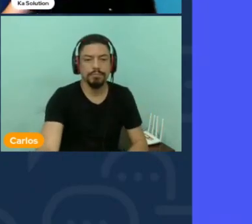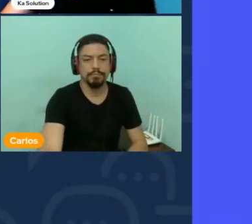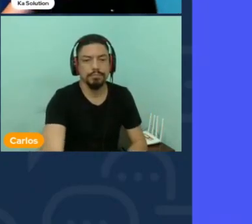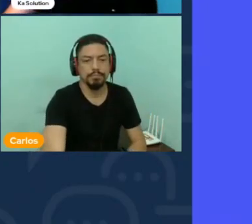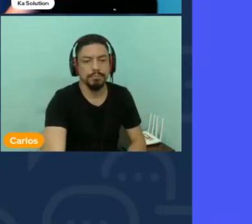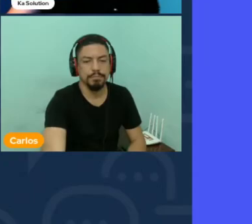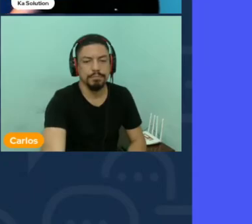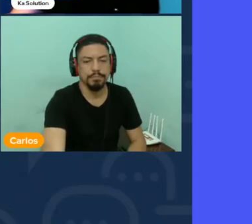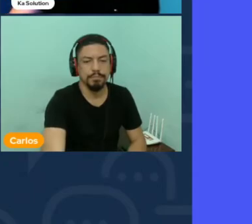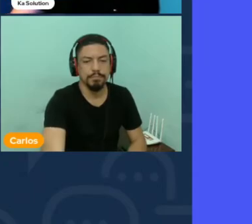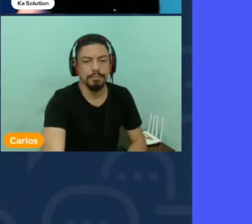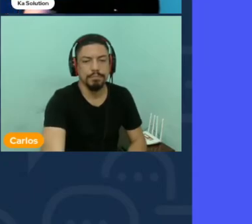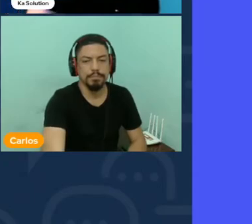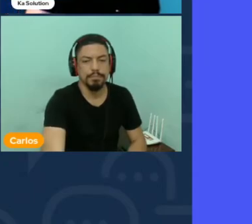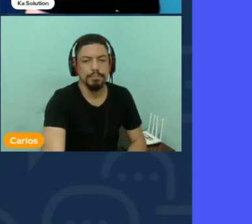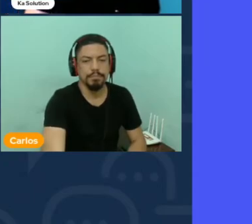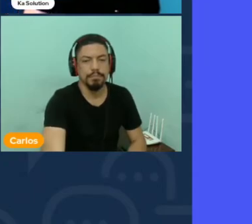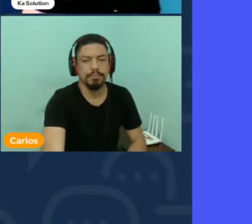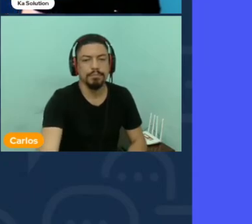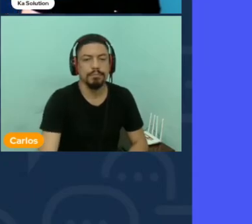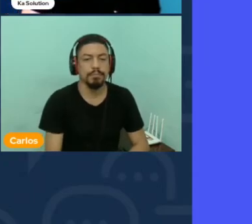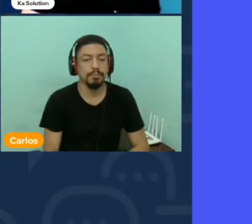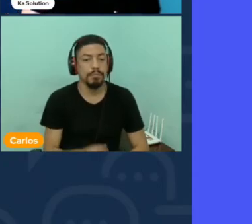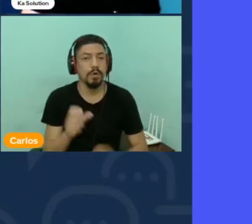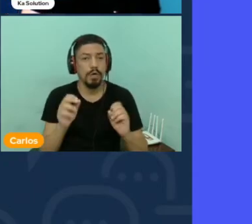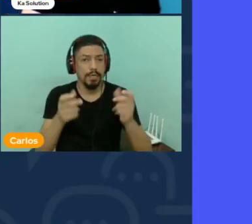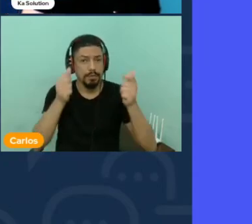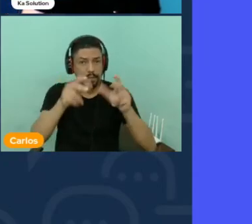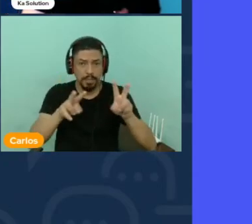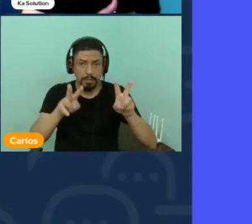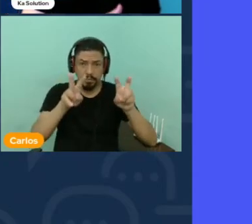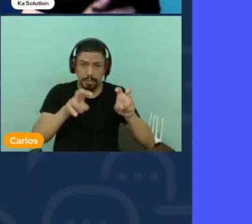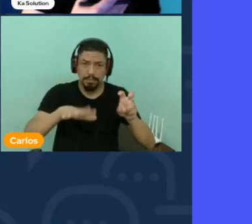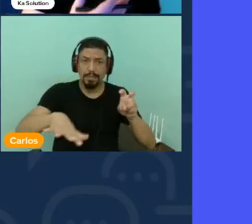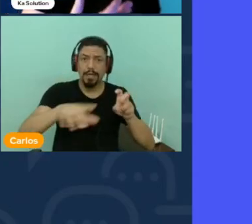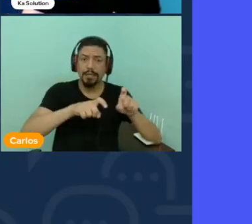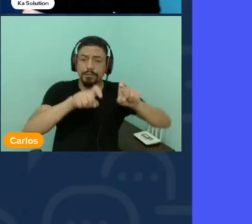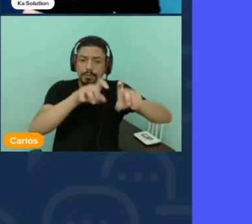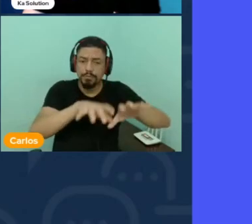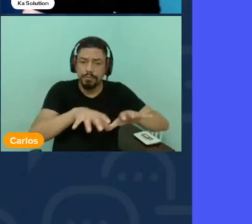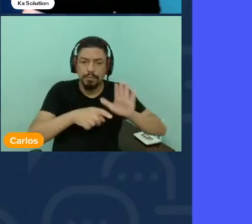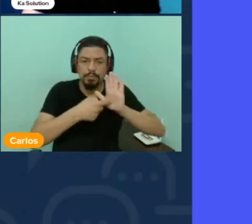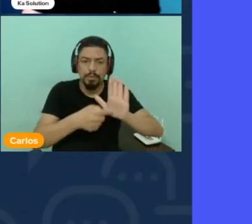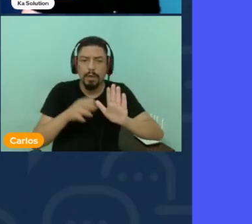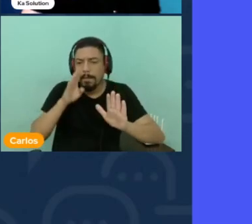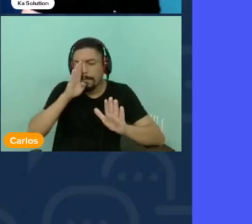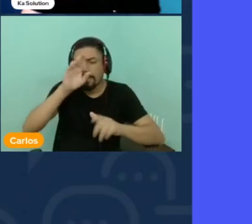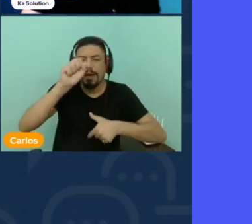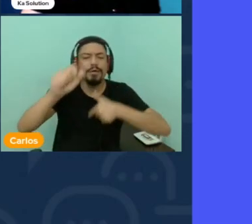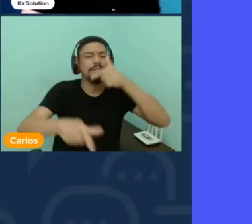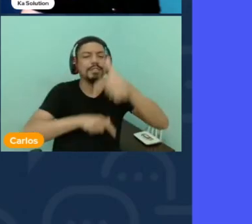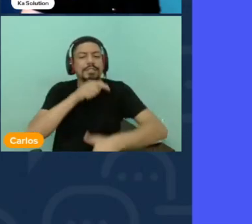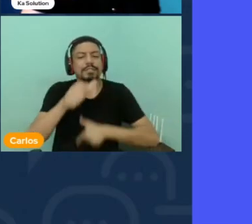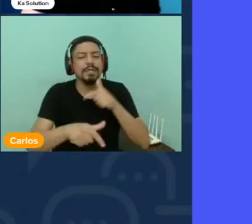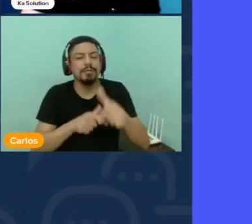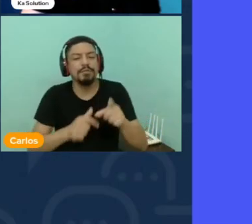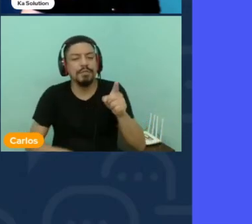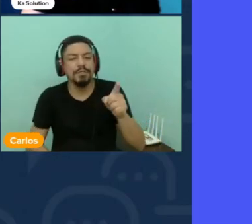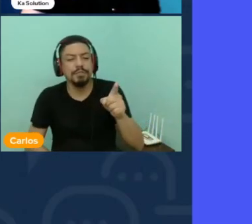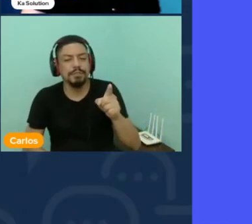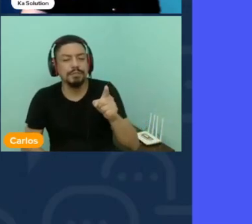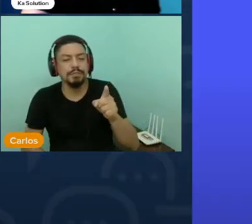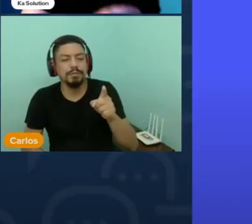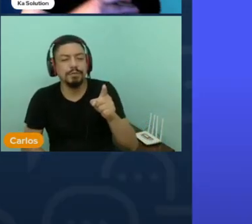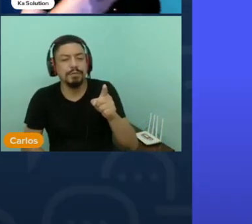com isso a gente cobriu aqui a parte de computação. A gente falou dos principais serviços de computação na